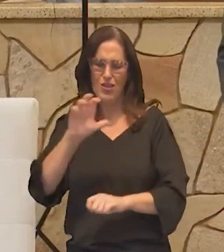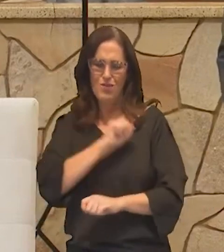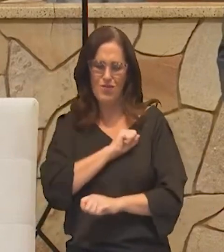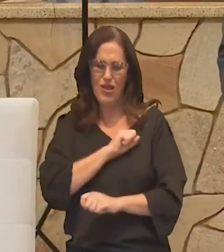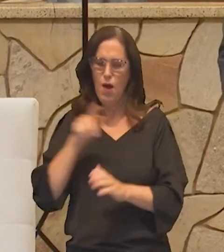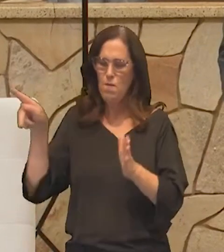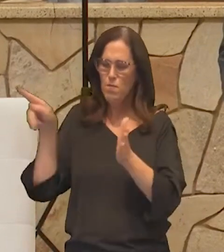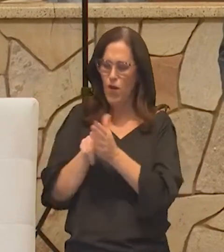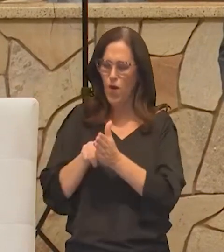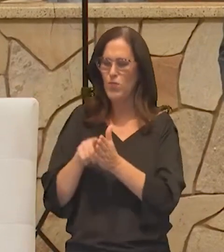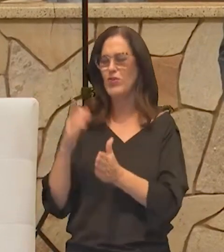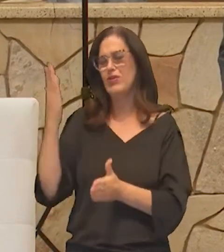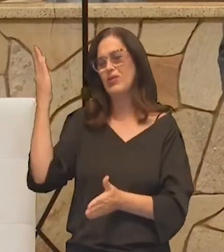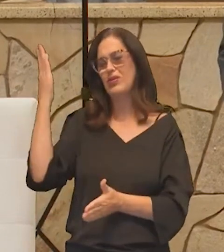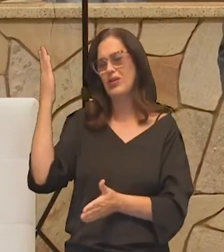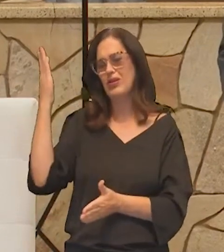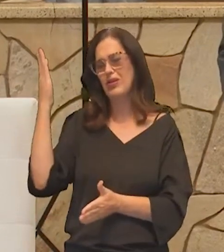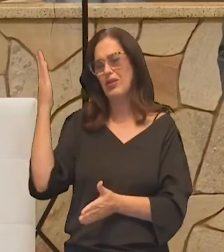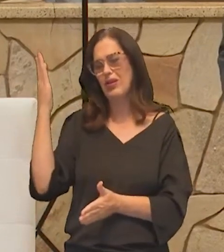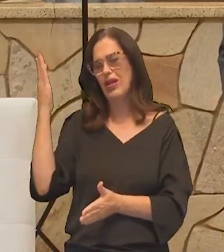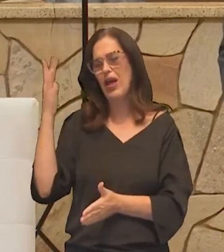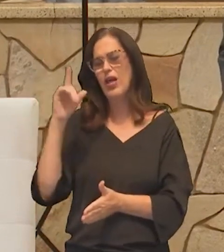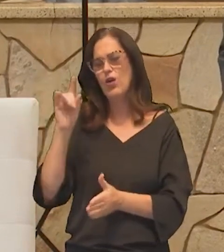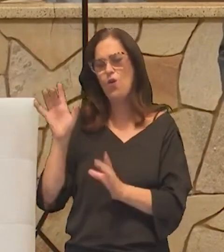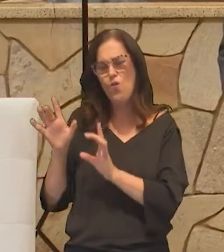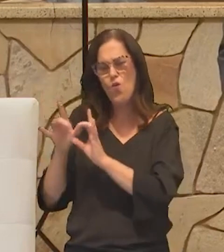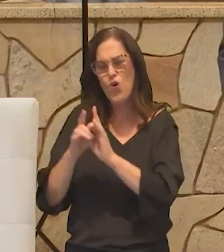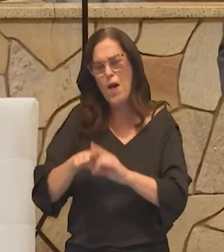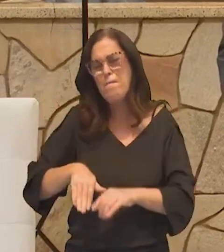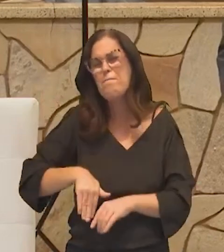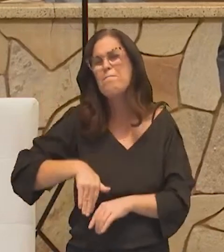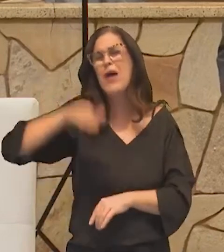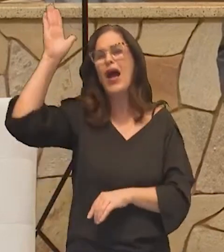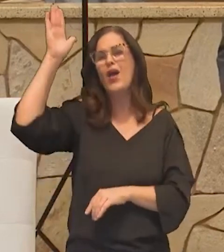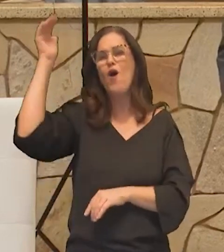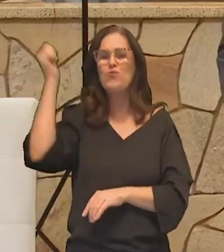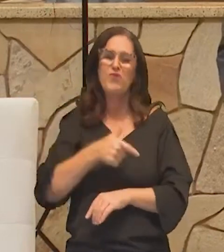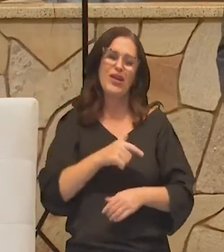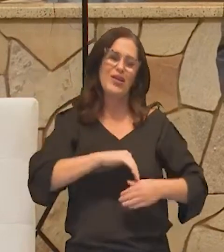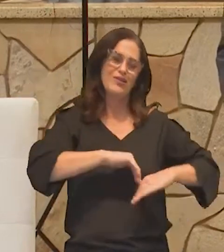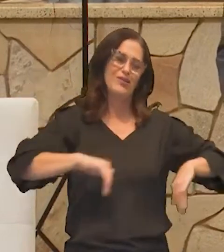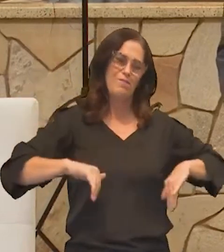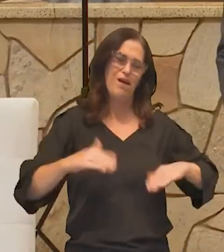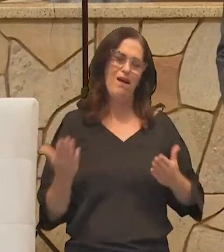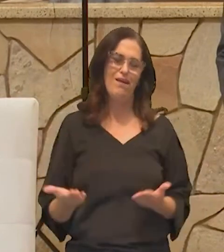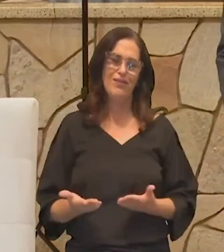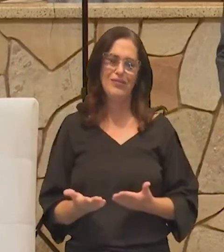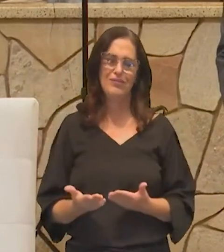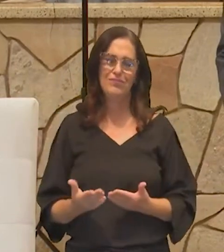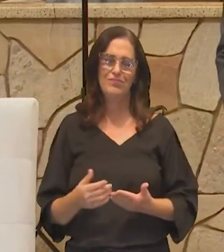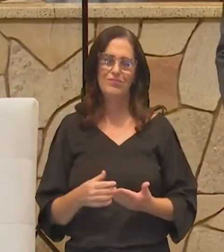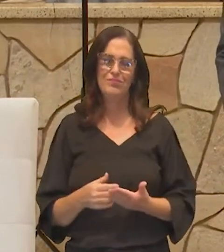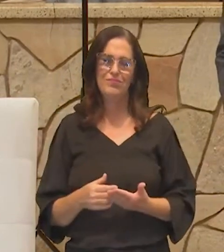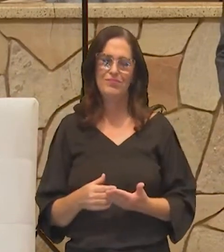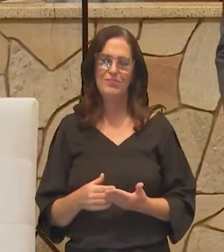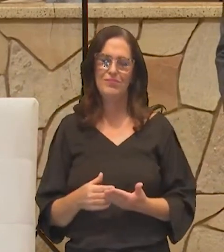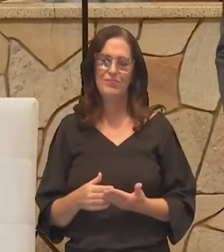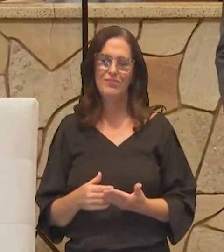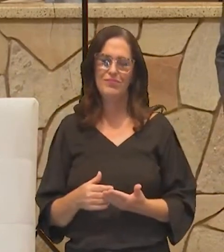vem de Ti, Deus, que aquilo que nos une seja muito maior do que aquilo que nos separa, Pai, e que